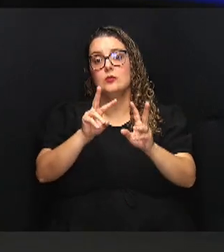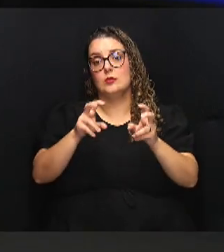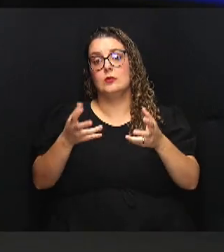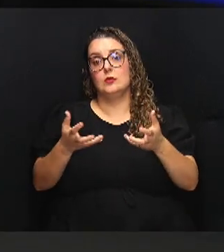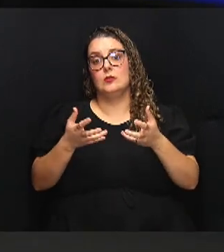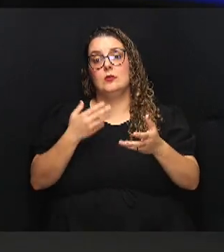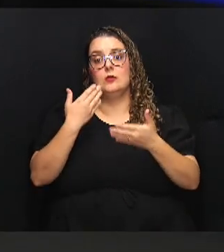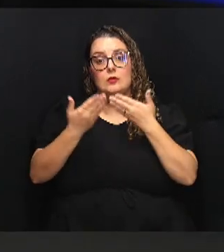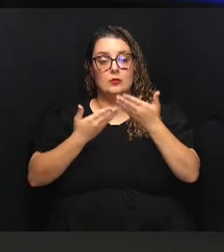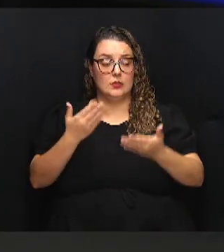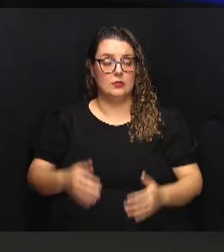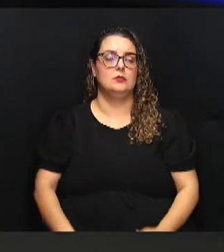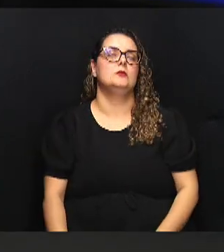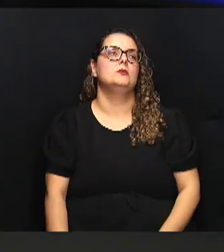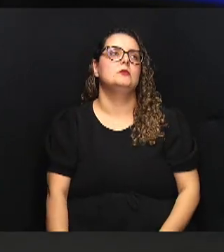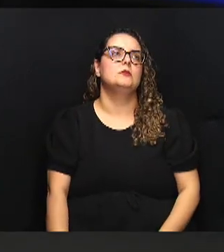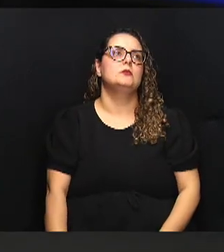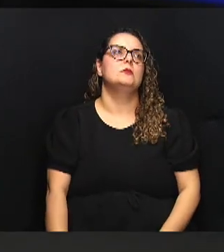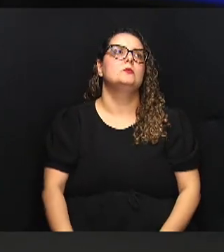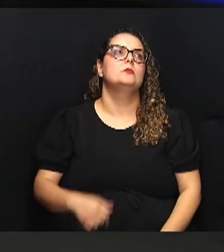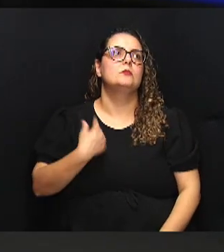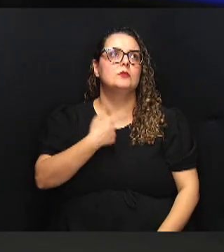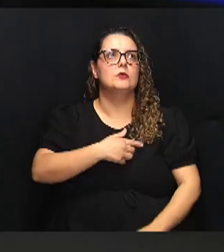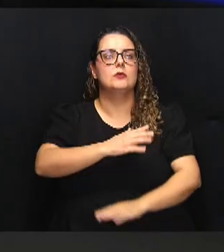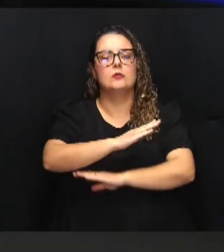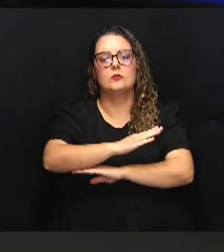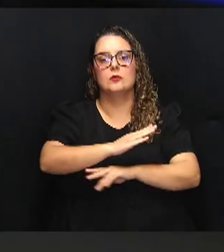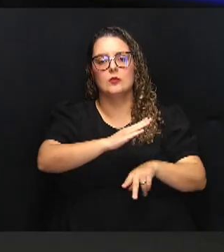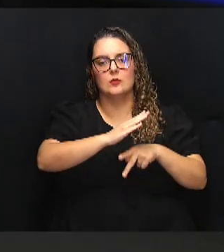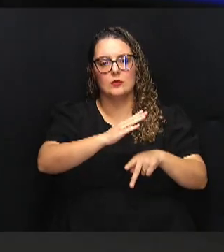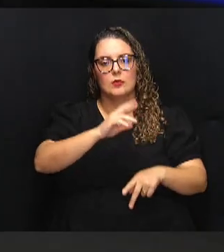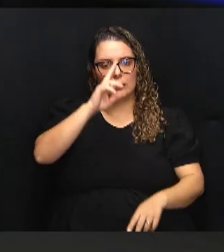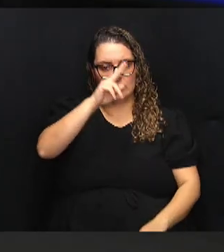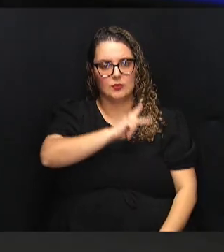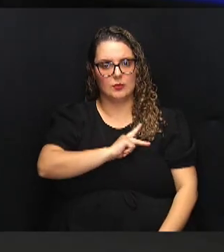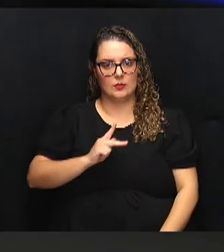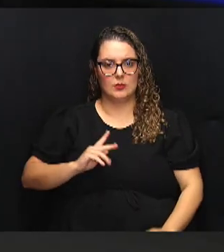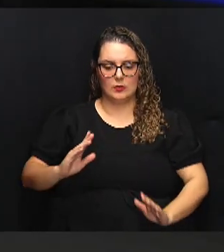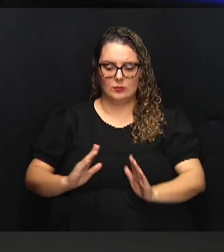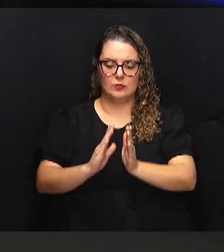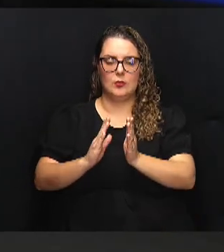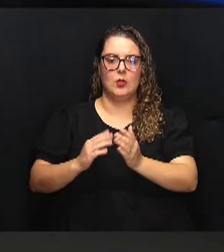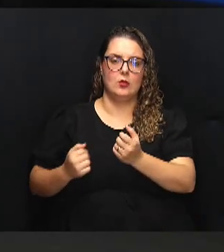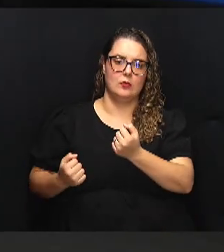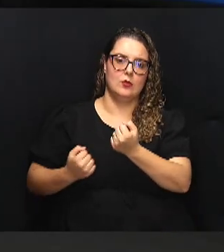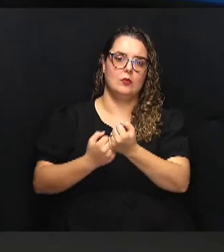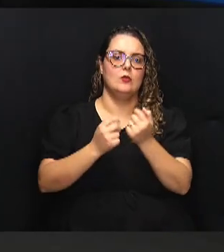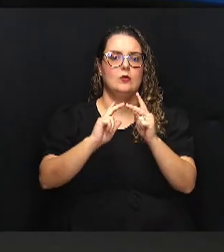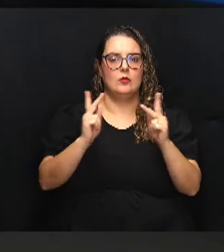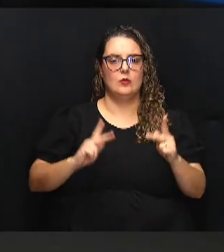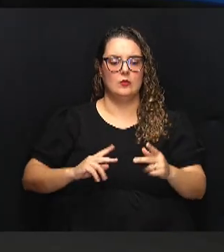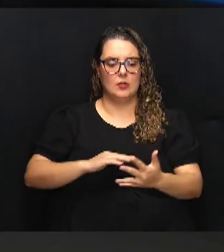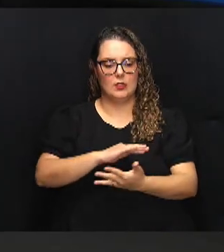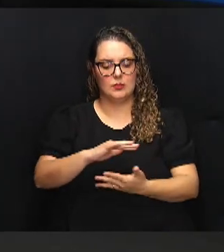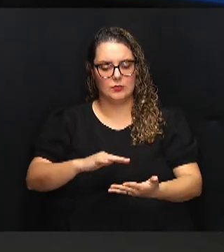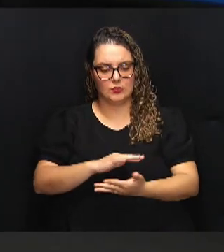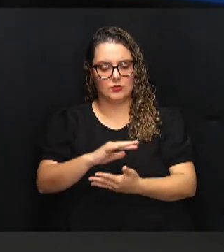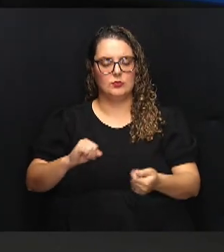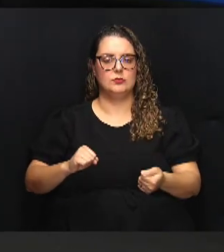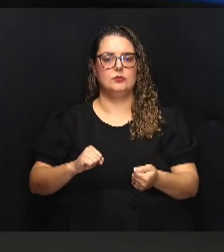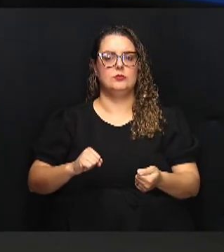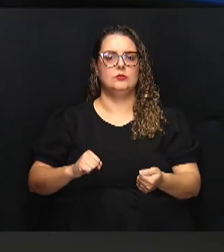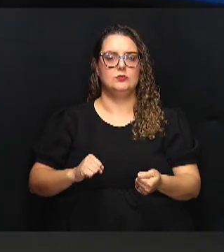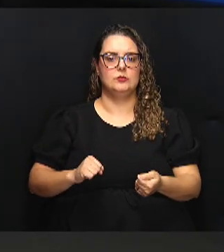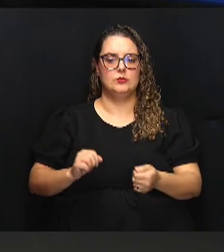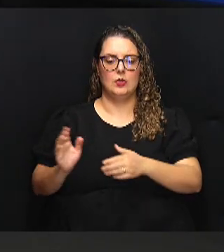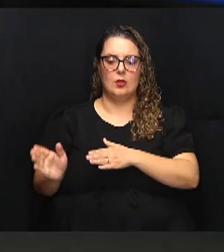queria trazer aqui para o nosso podcast. O senhor é presidente da Frente Parlamentar em apoio à paz e à sustentabilidade,